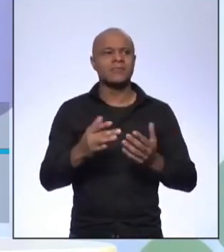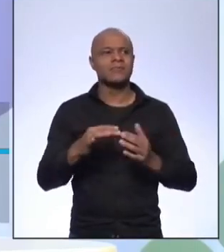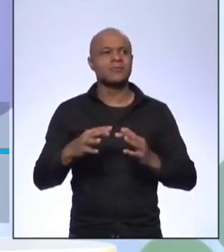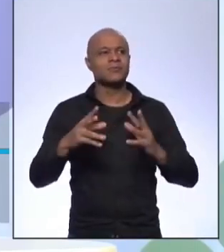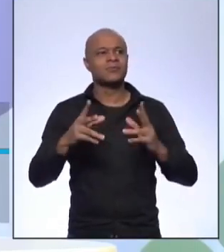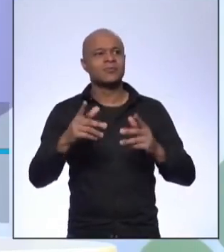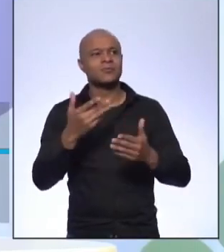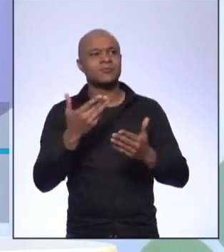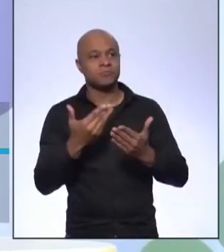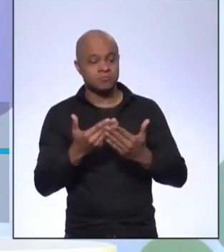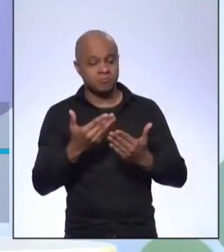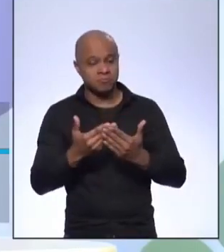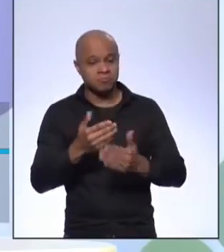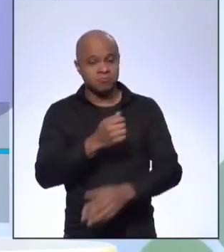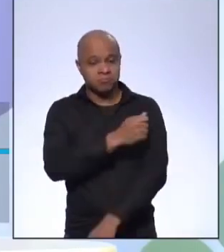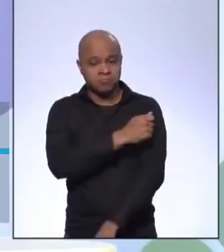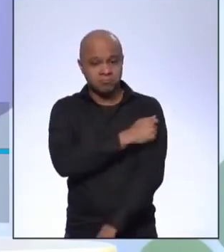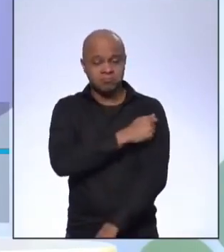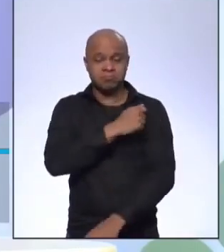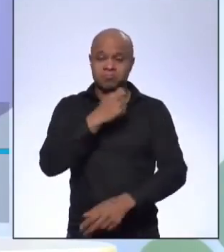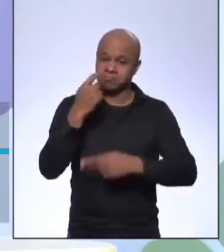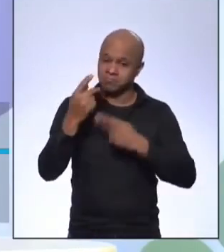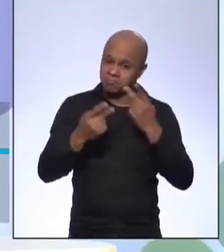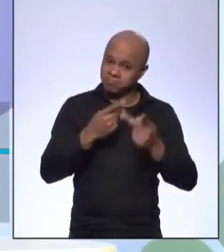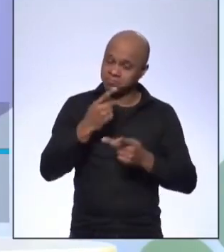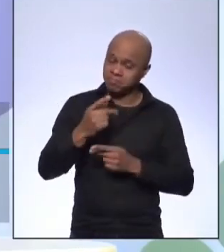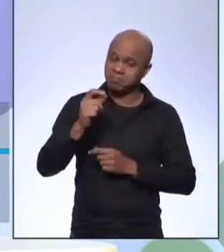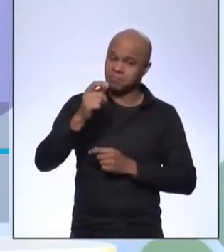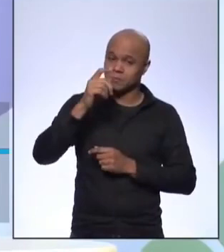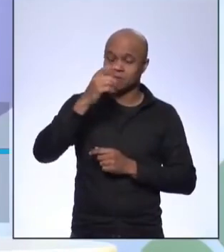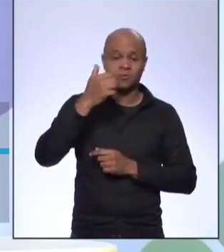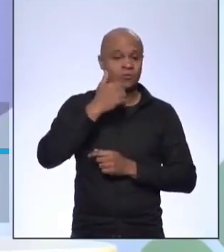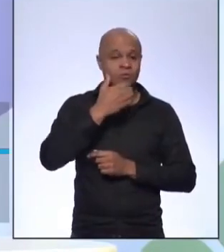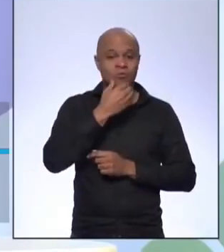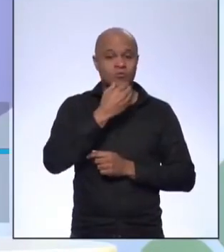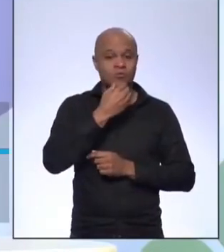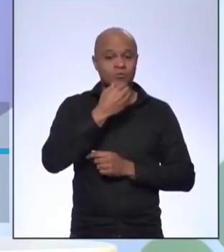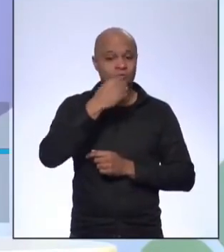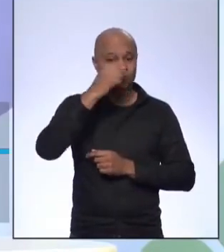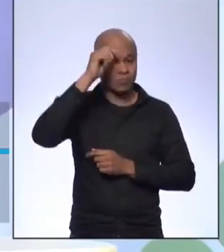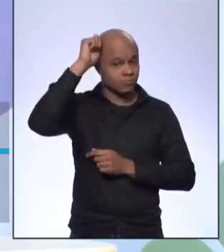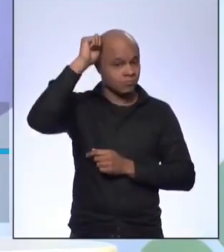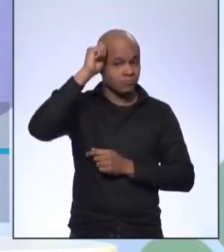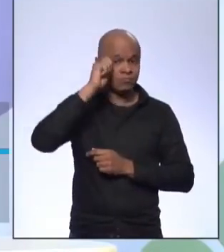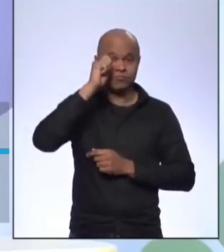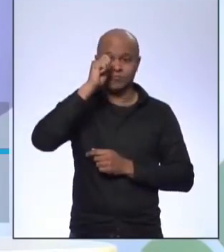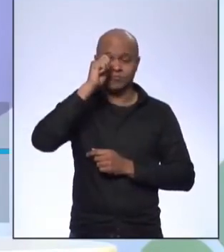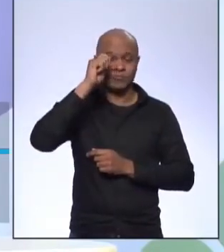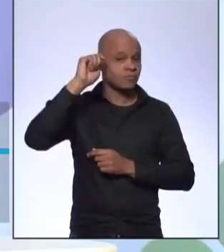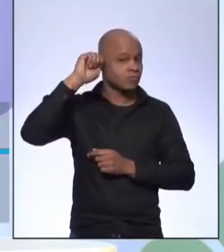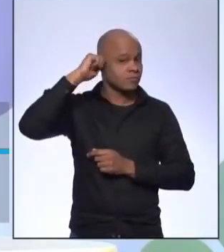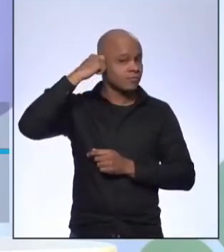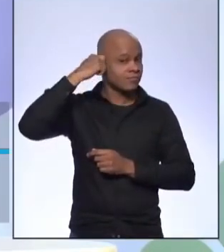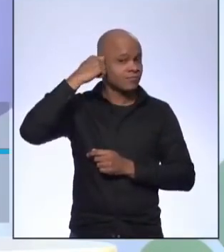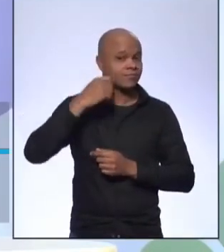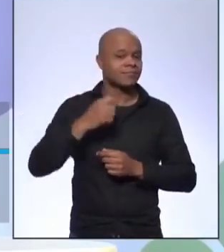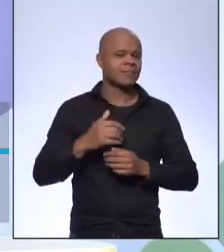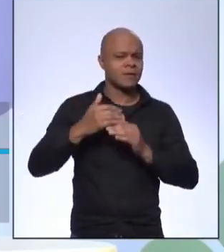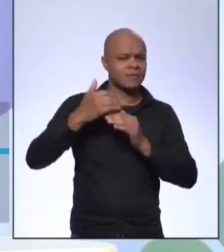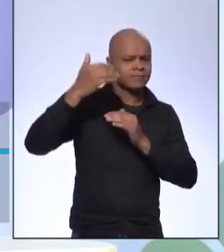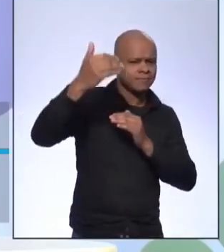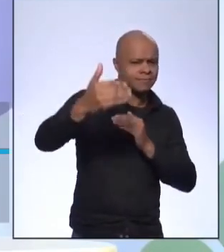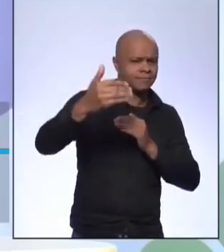todos os estudantes colocando a maioria aqui, bem a maioria, colocando que é o cidadão lá